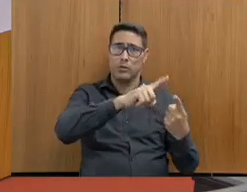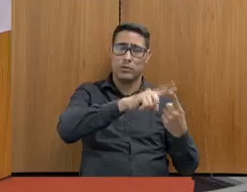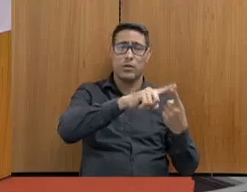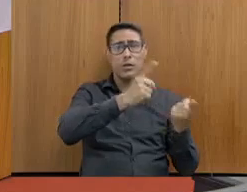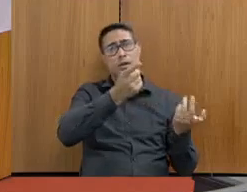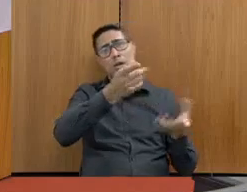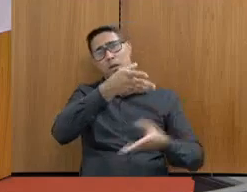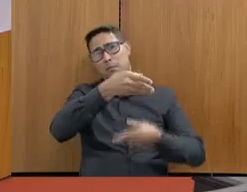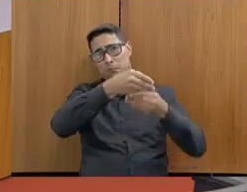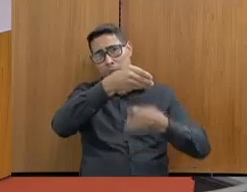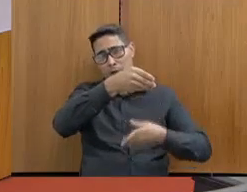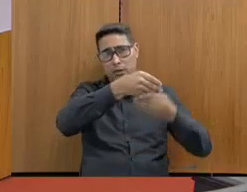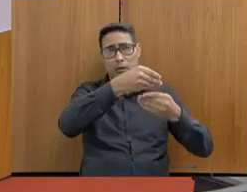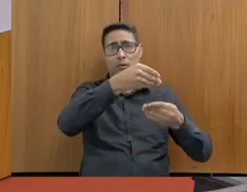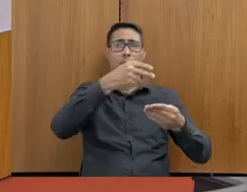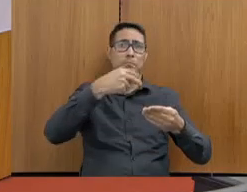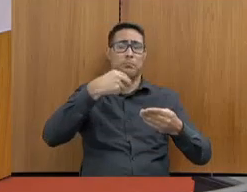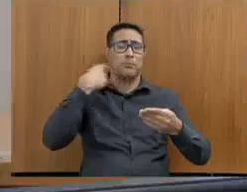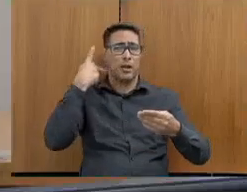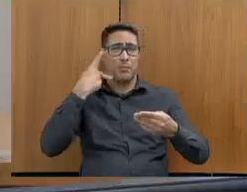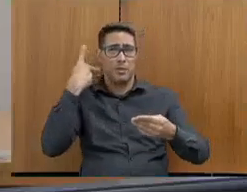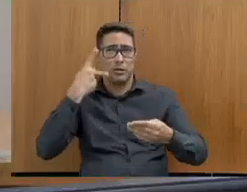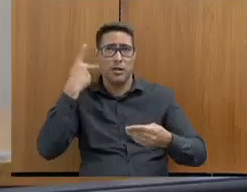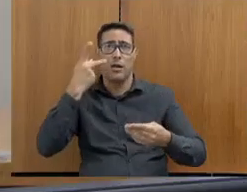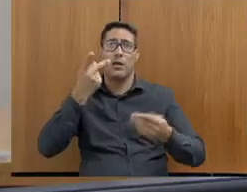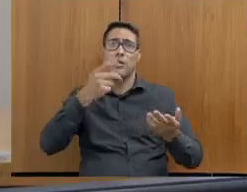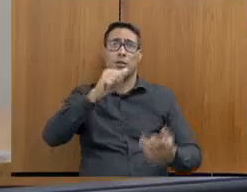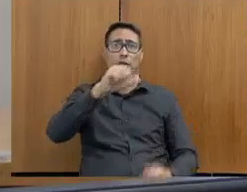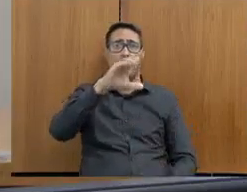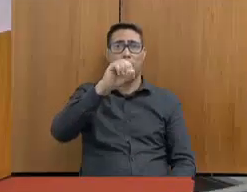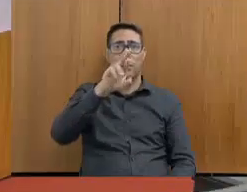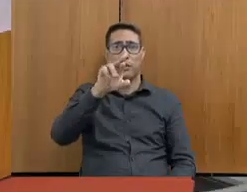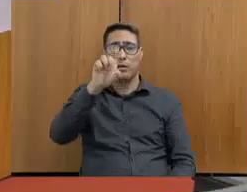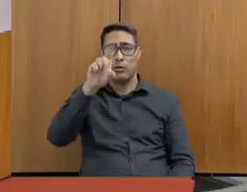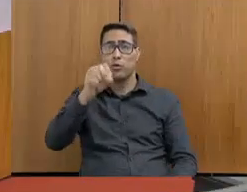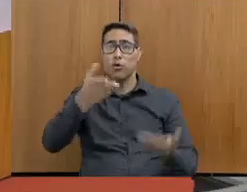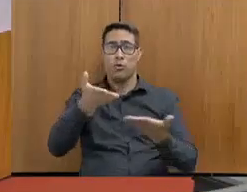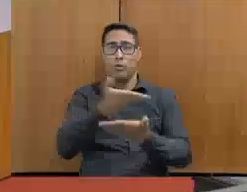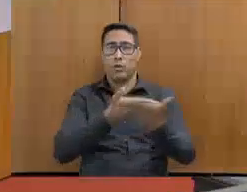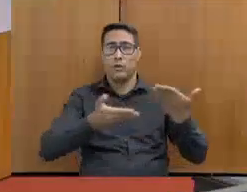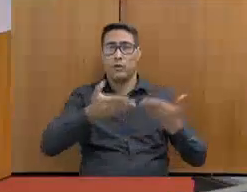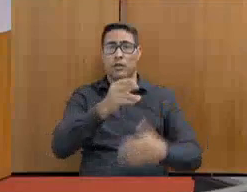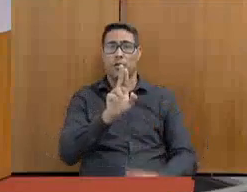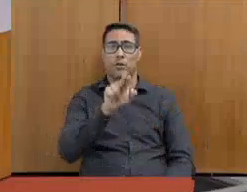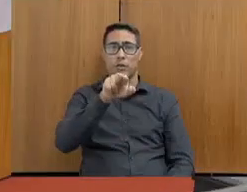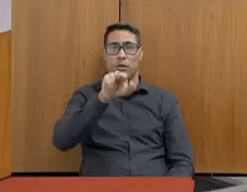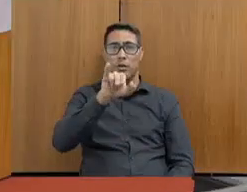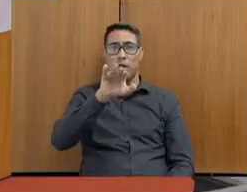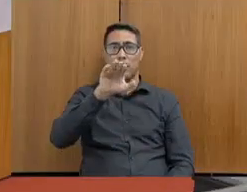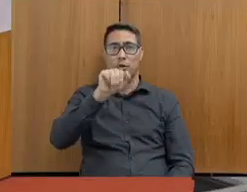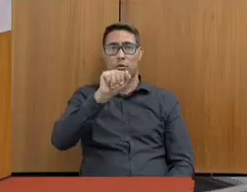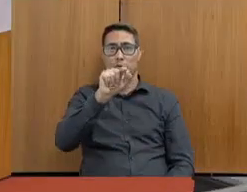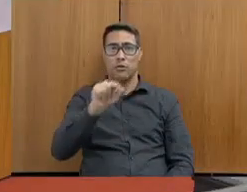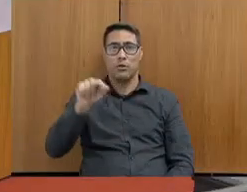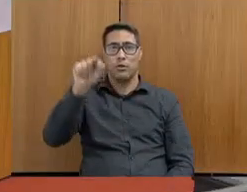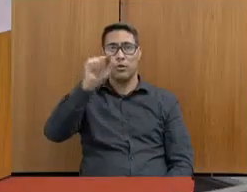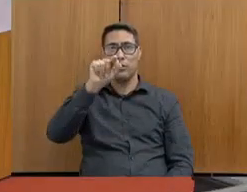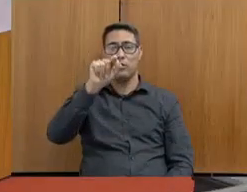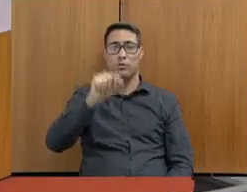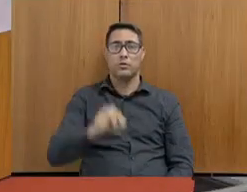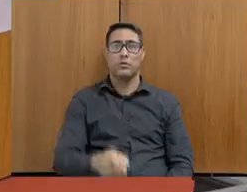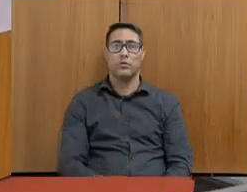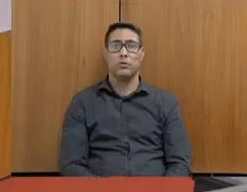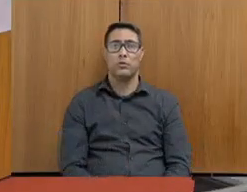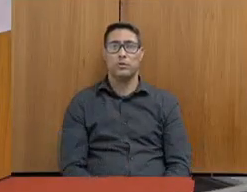parlamentares estaduais e federais acordos ou transferência da União tá no slide Qual é o número do slides